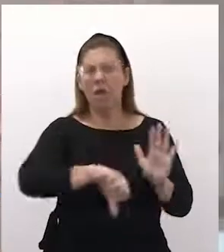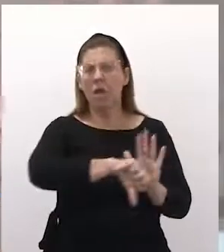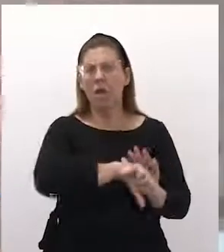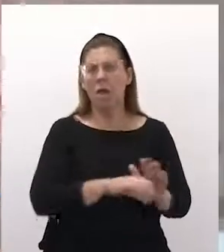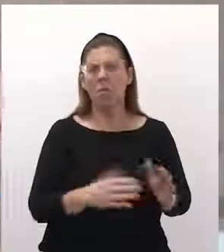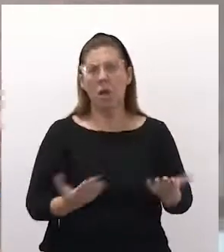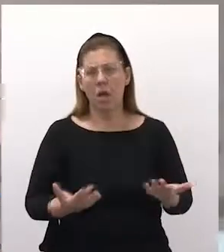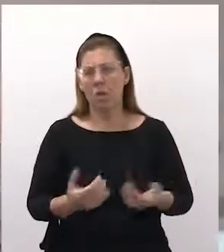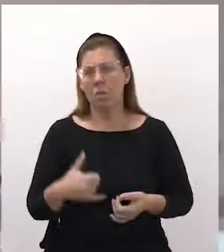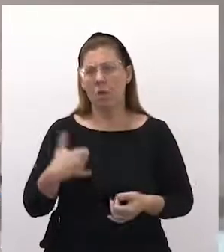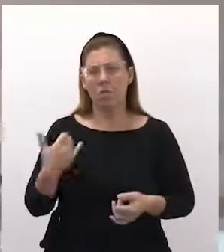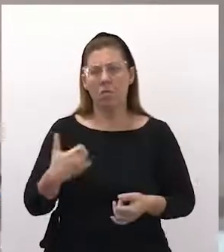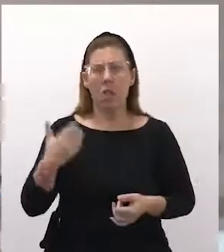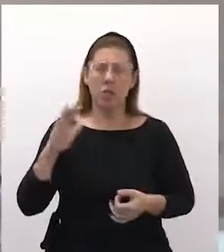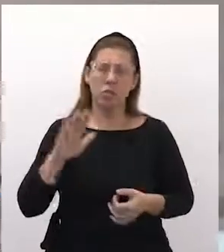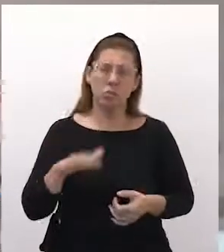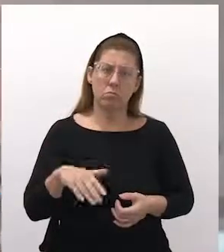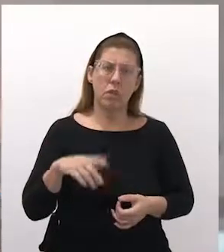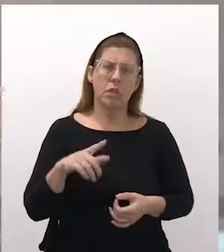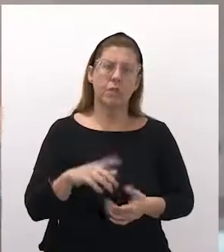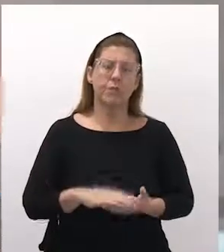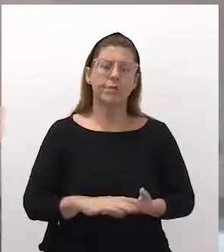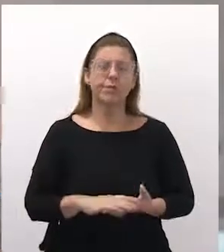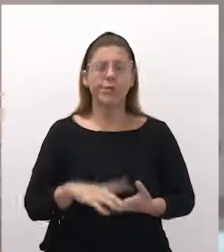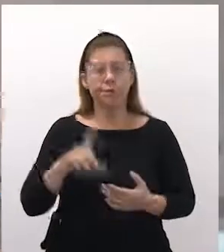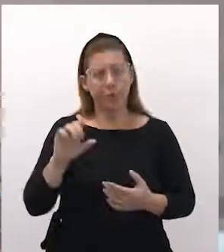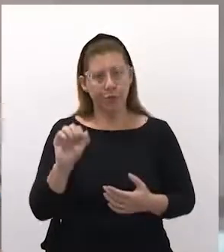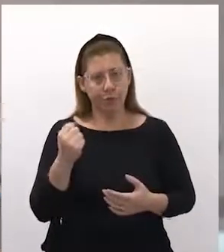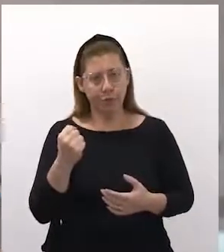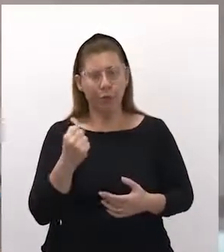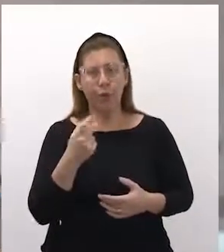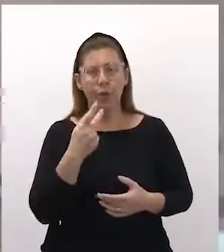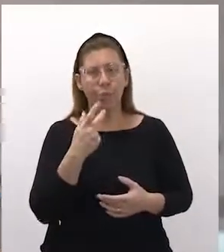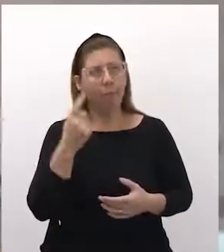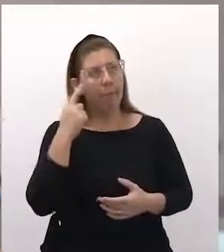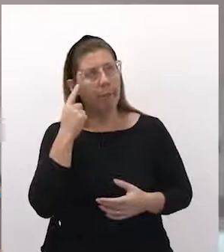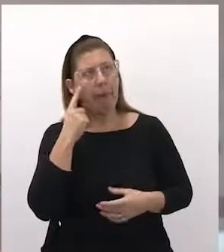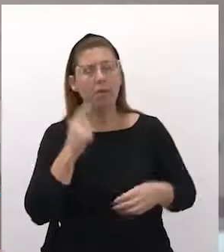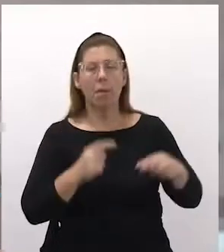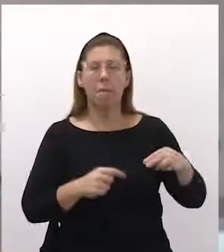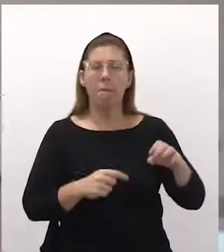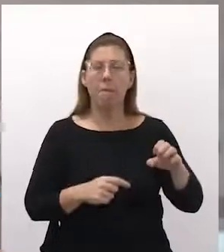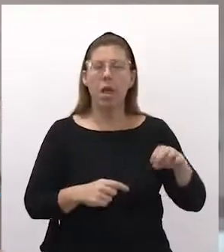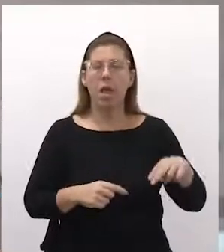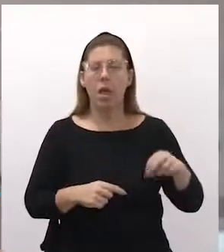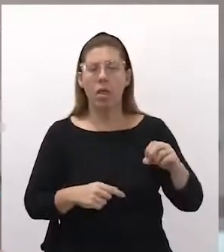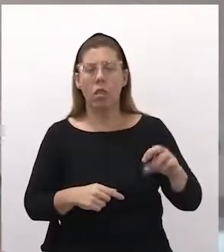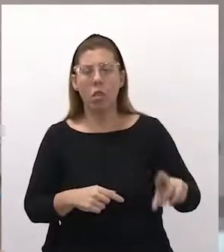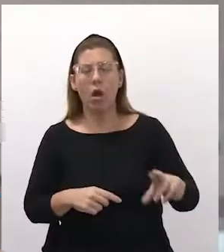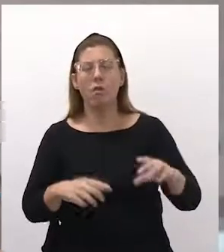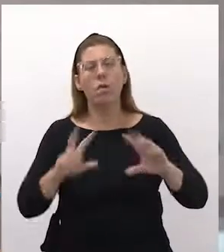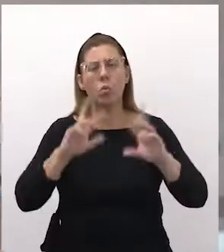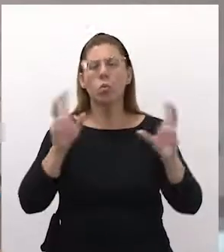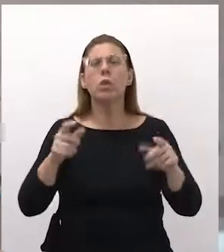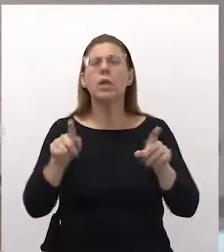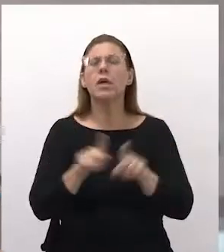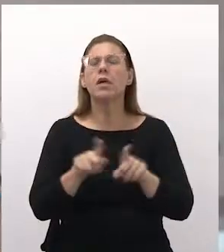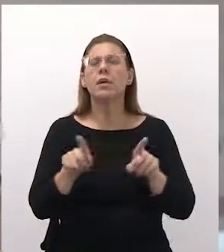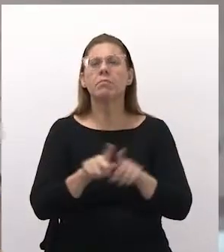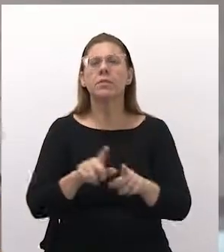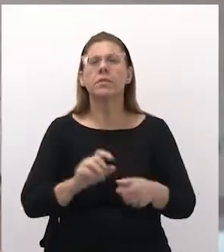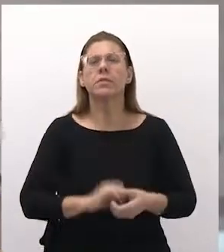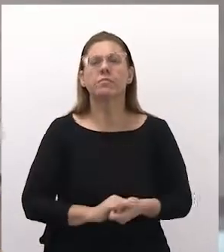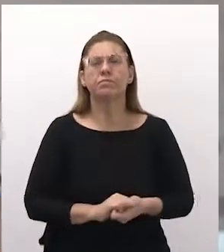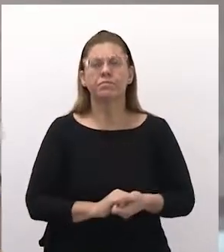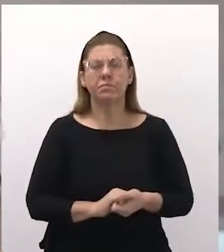menores, né, porque passa muito por essa ideia do menorismo ainda de antes do eco. E sobre esse tema também tem